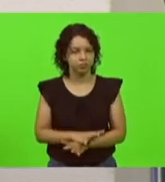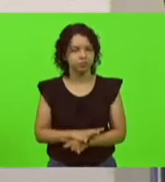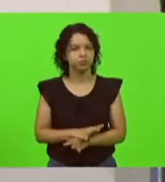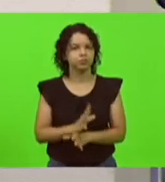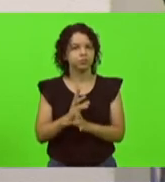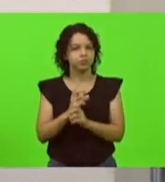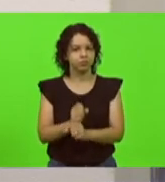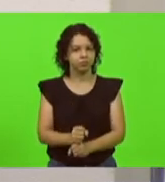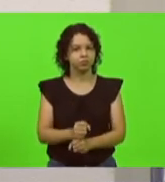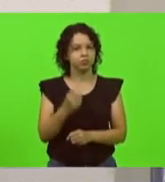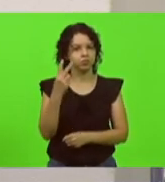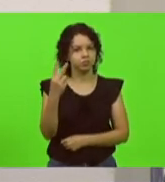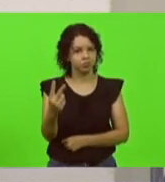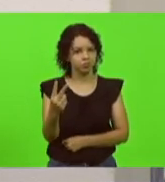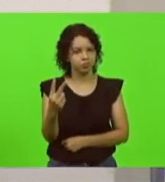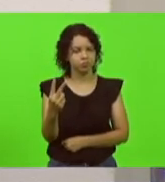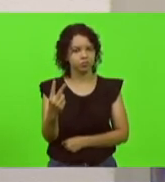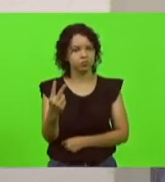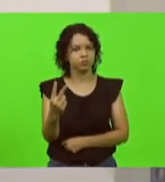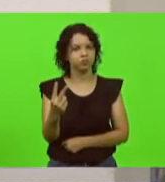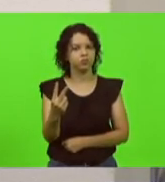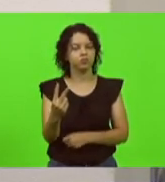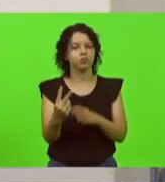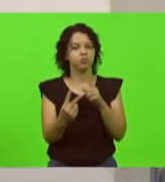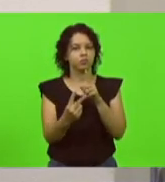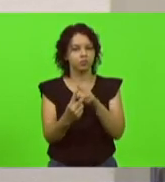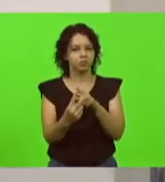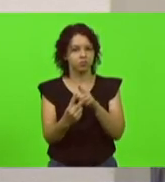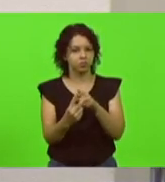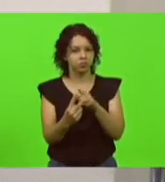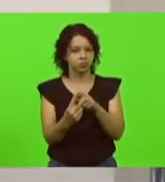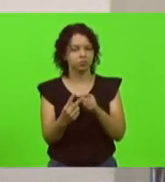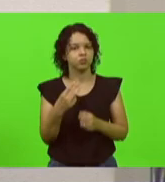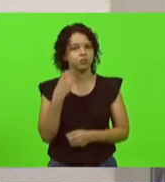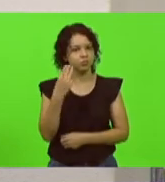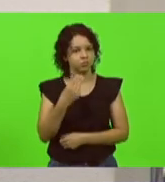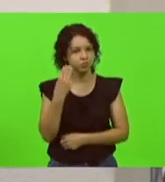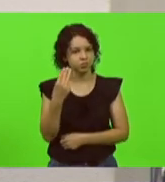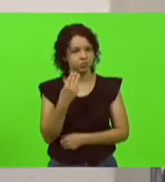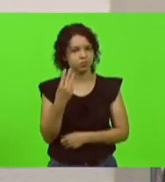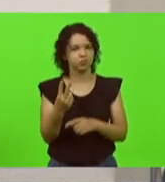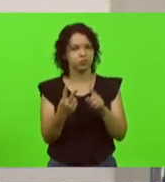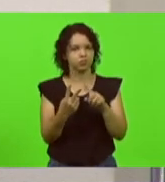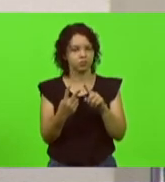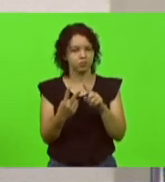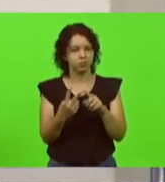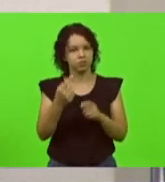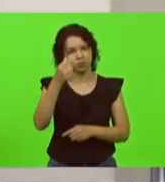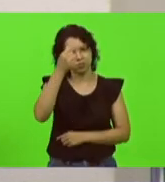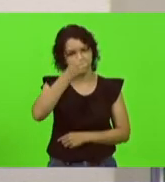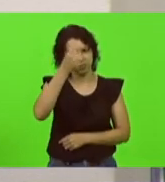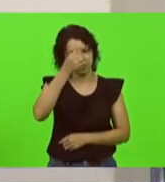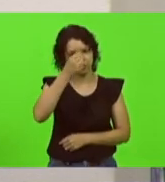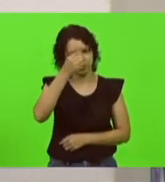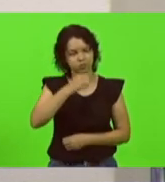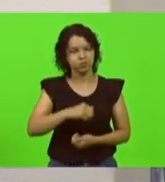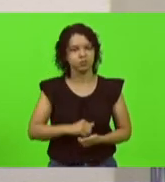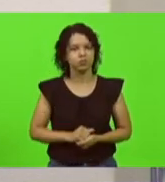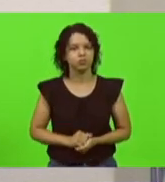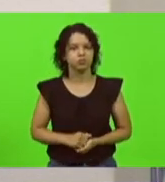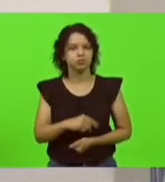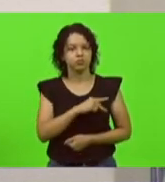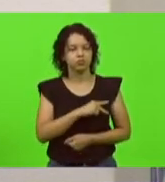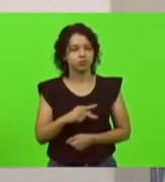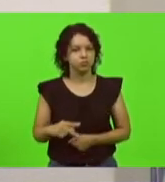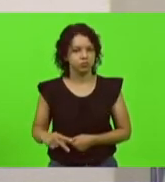registrados 2 candidatos para o cargo, os senhores deputados Márcio Machado e Maurício Skudlark. O senhor presidente deu ciência de que